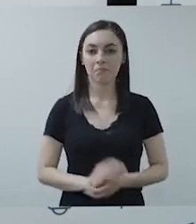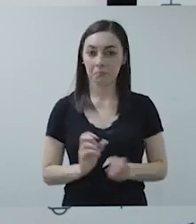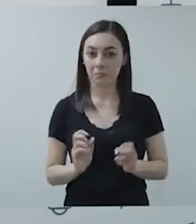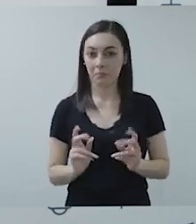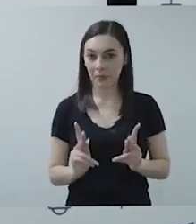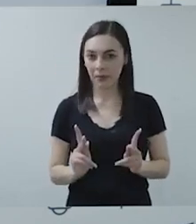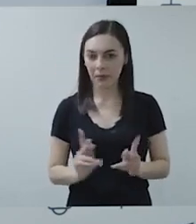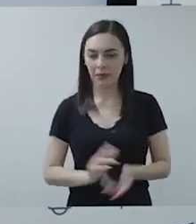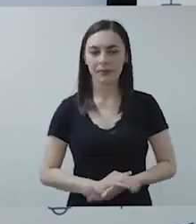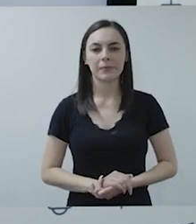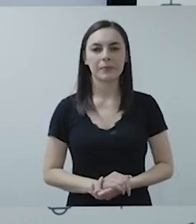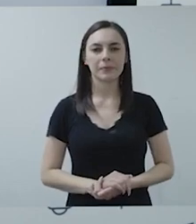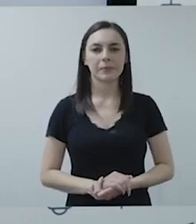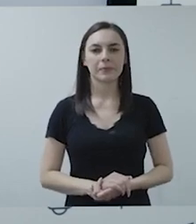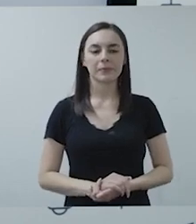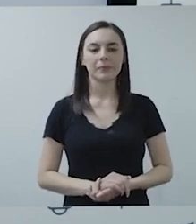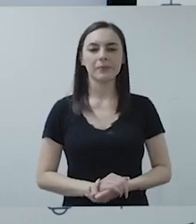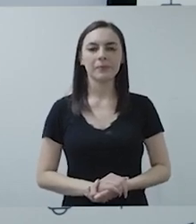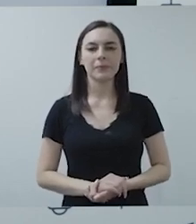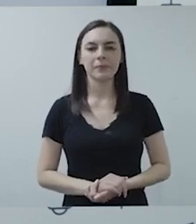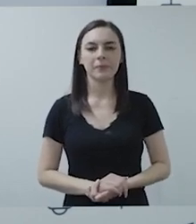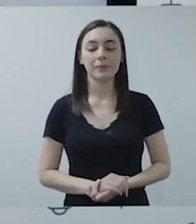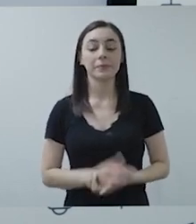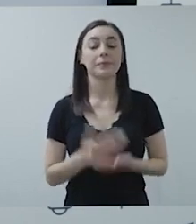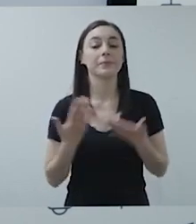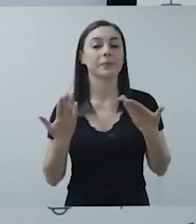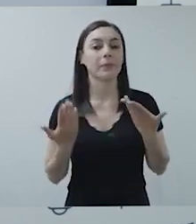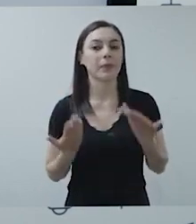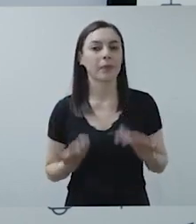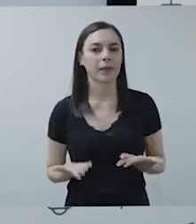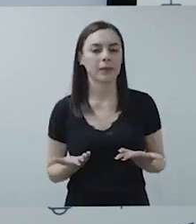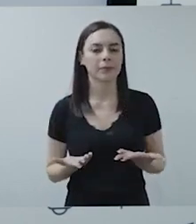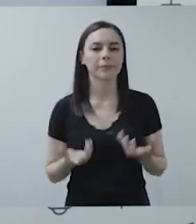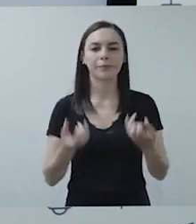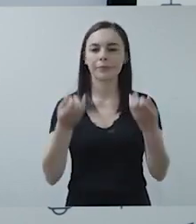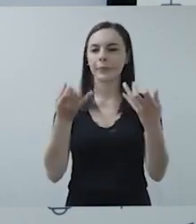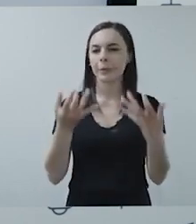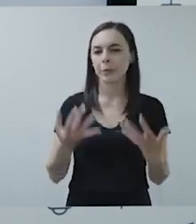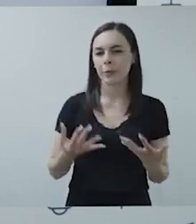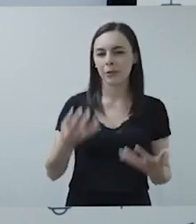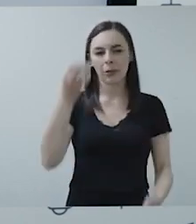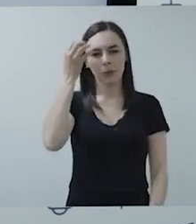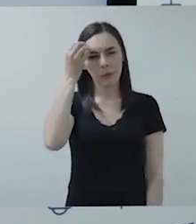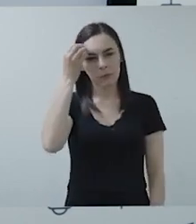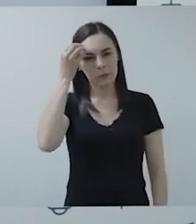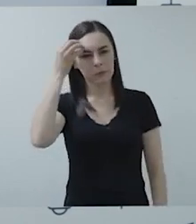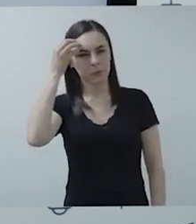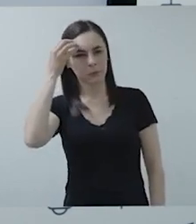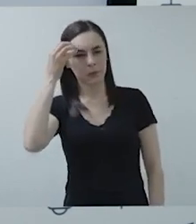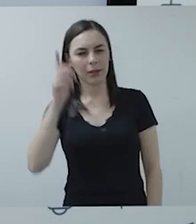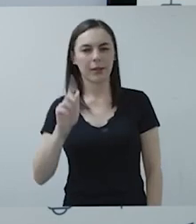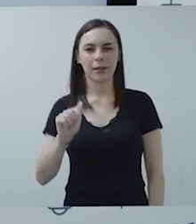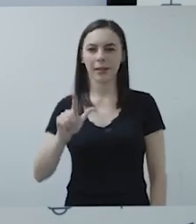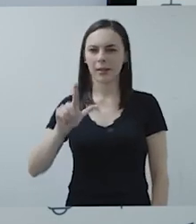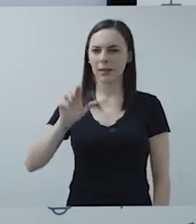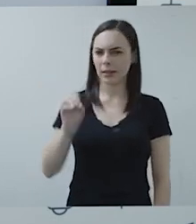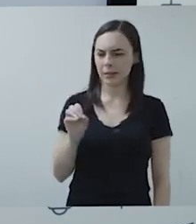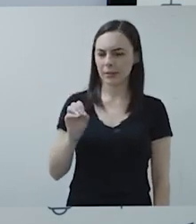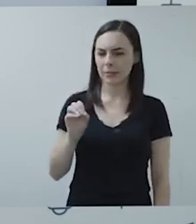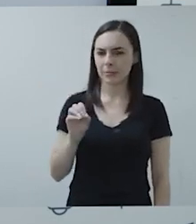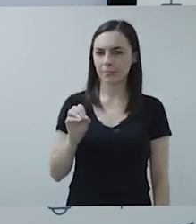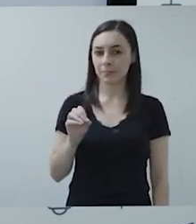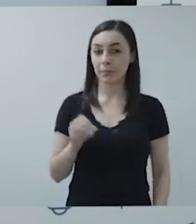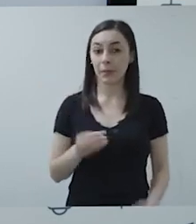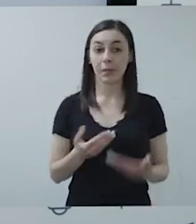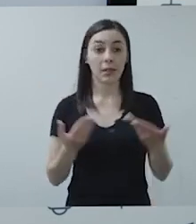Certo? Muito bem. Falando aí em galo na cabeça,